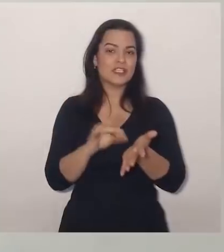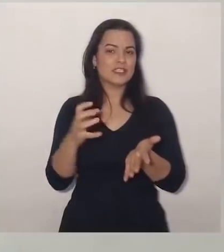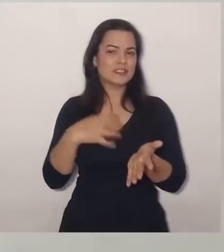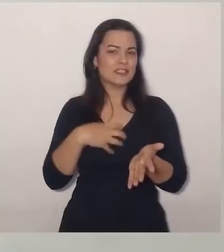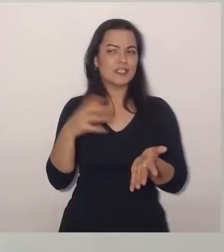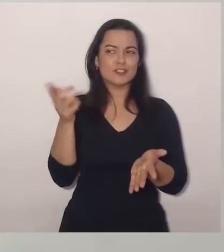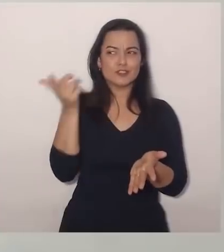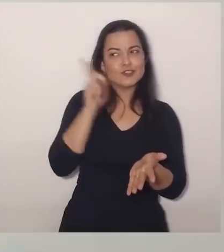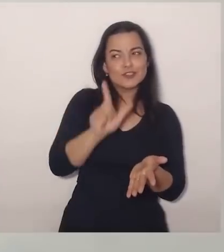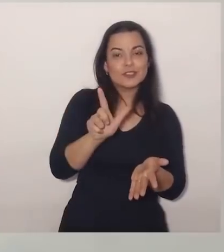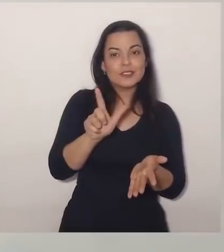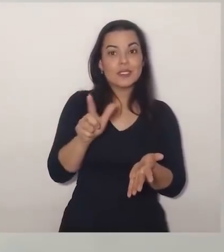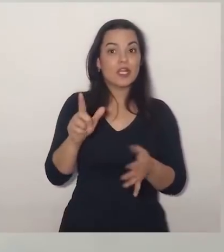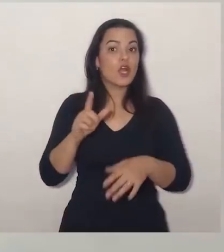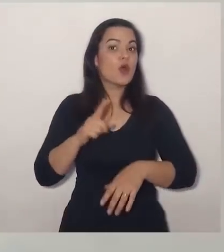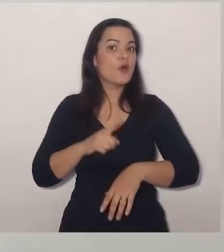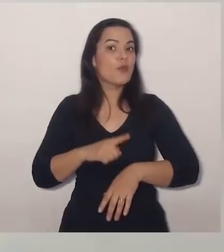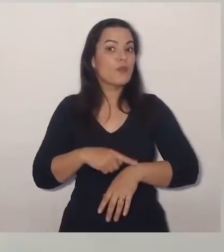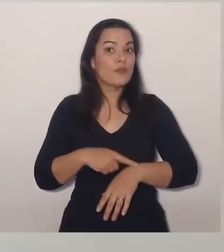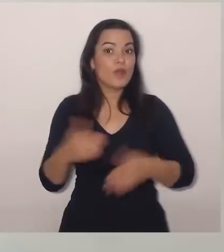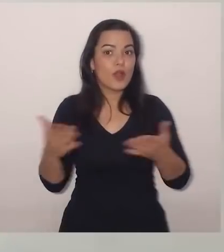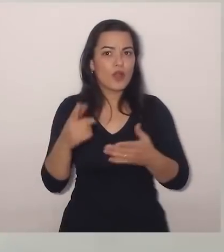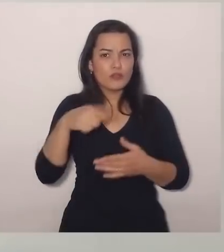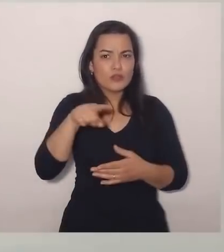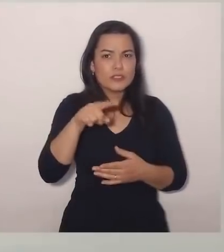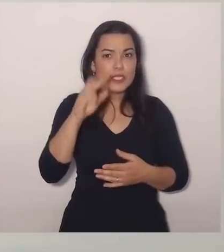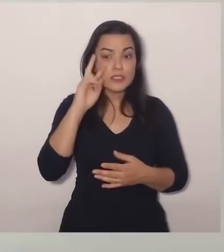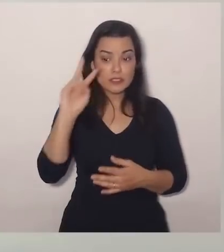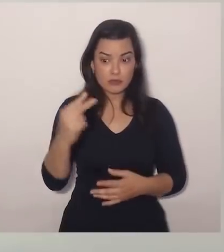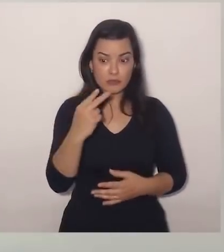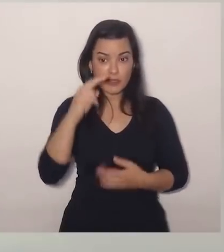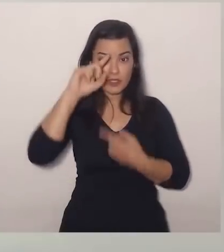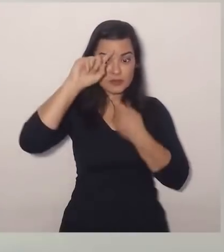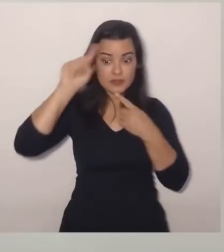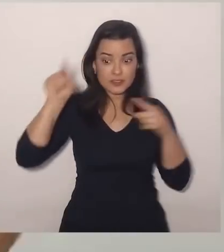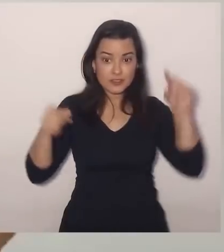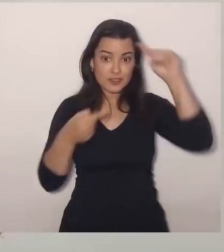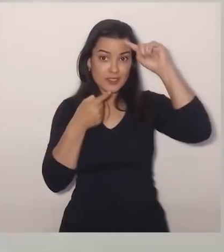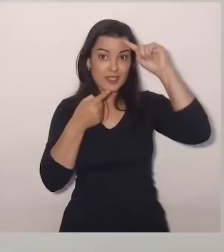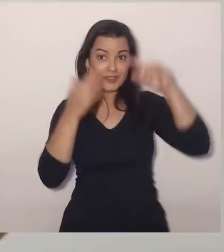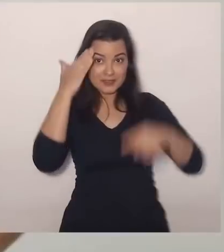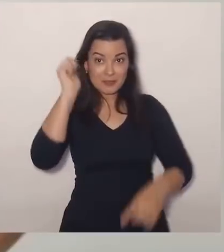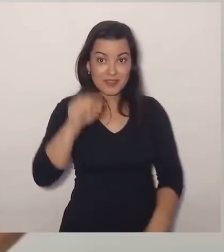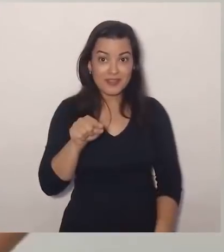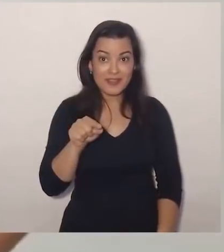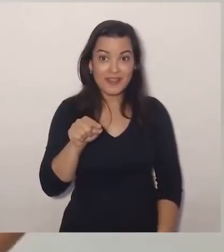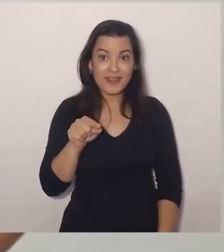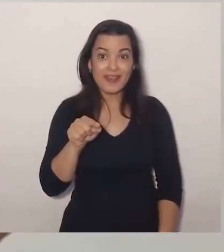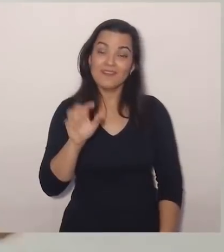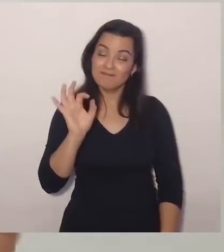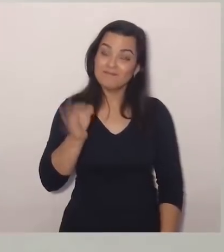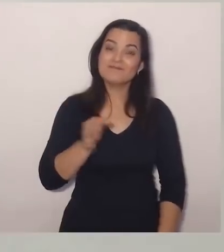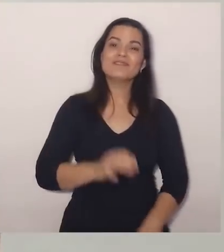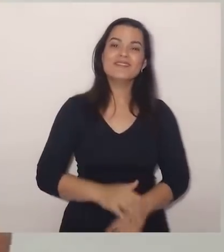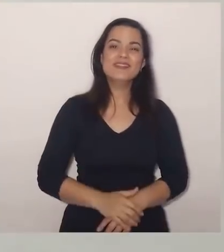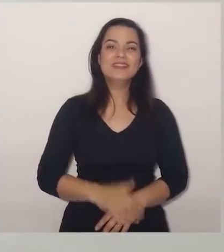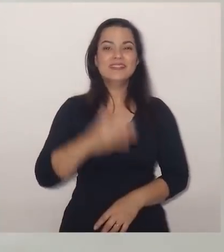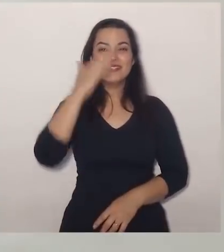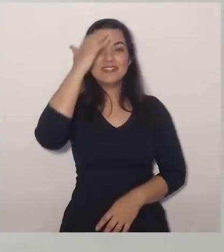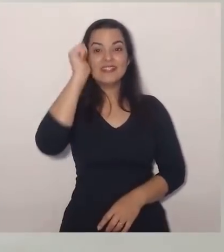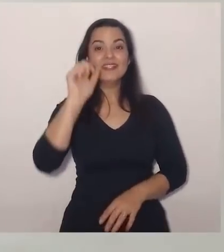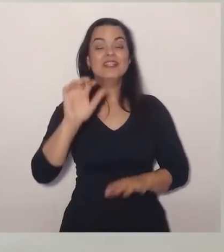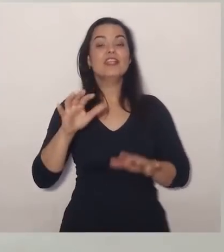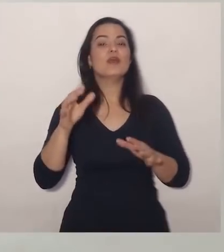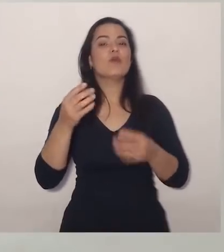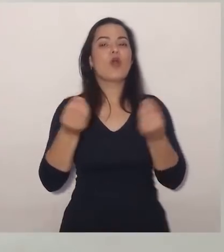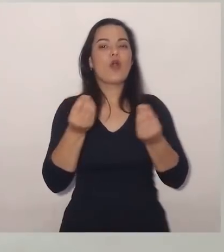momento estão me vendo de cabeça para baixo. Sim, senhores. E sabe quem me coloca